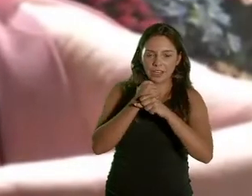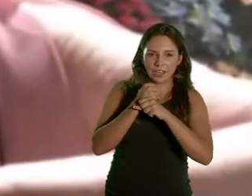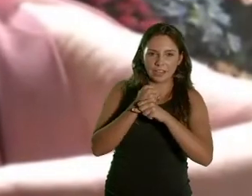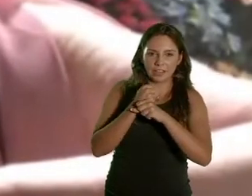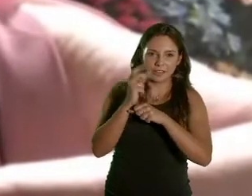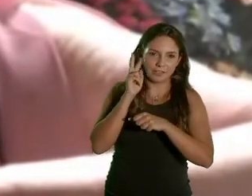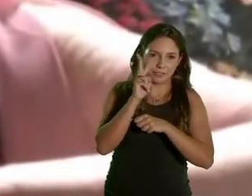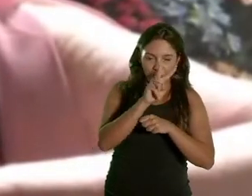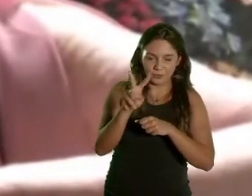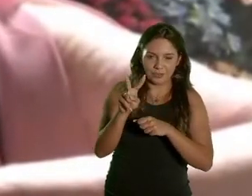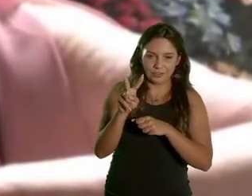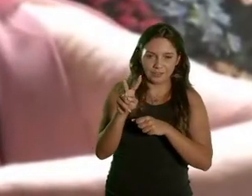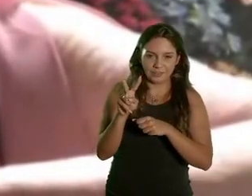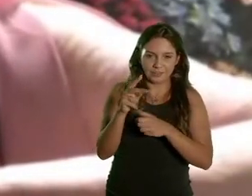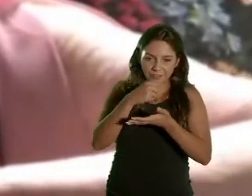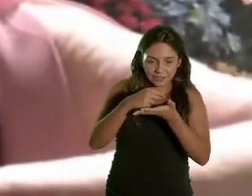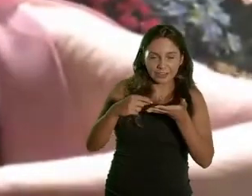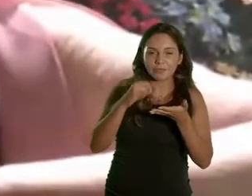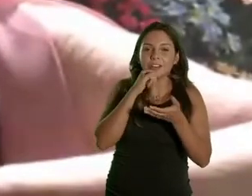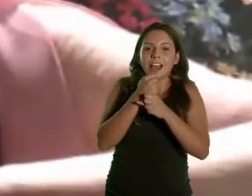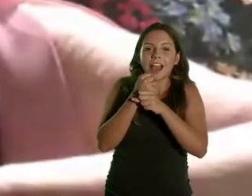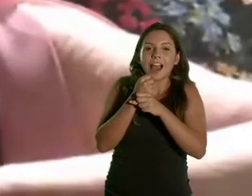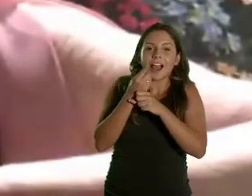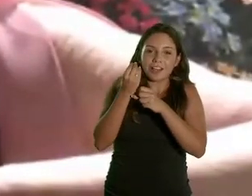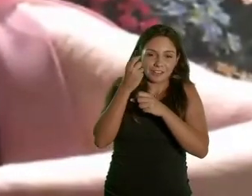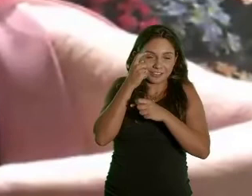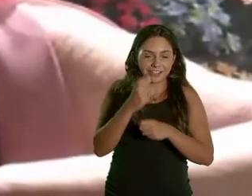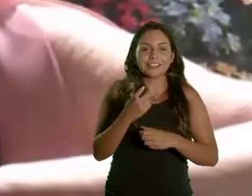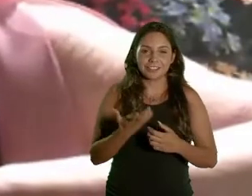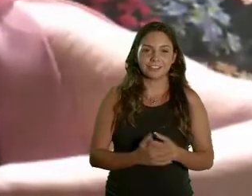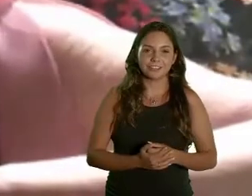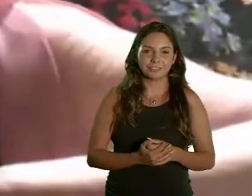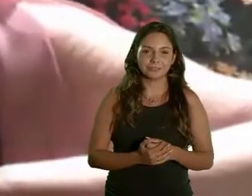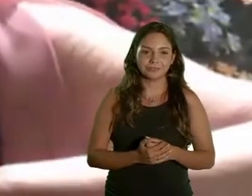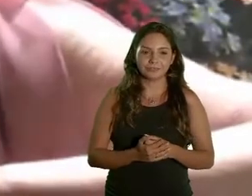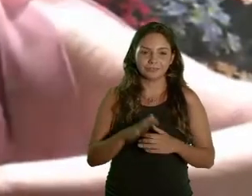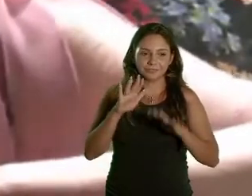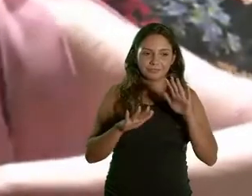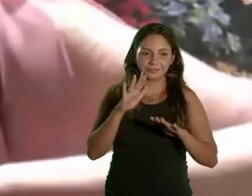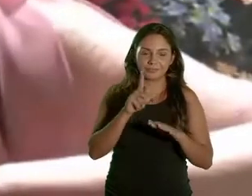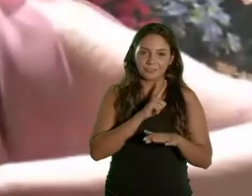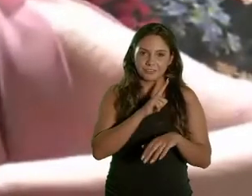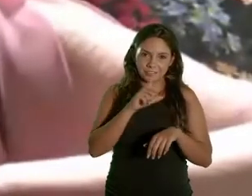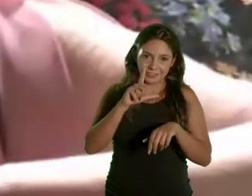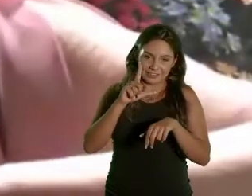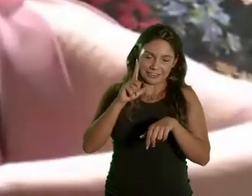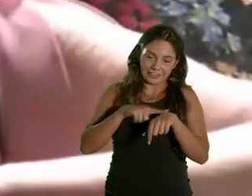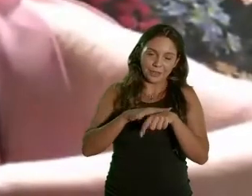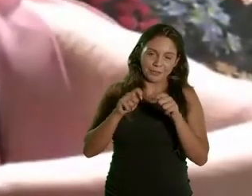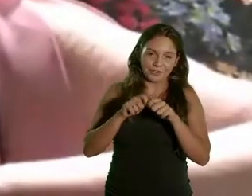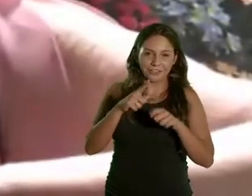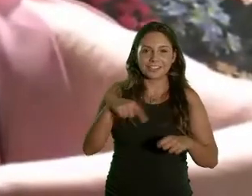uma olhada nessas anotações, deve ser muito interessante. Às vezes até ainda vou ter um tempinho de fazer